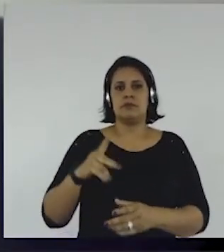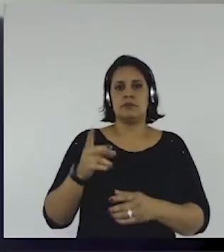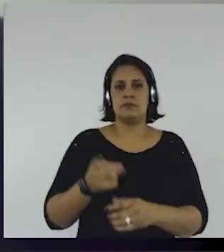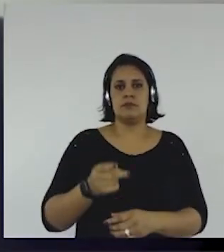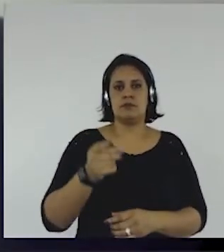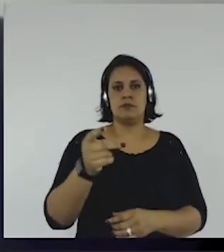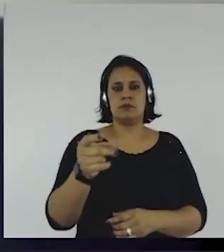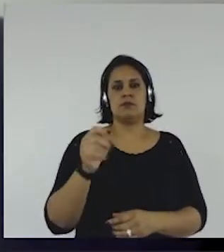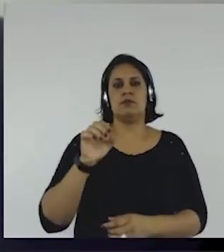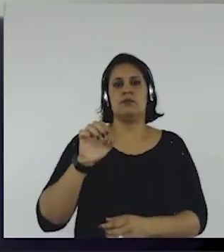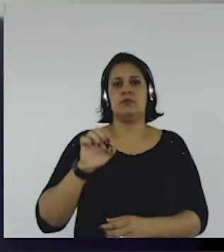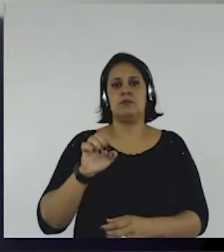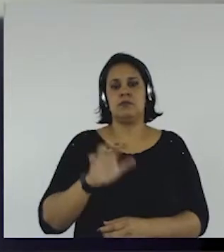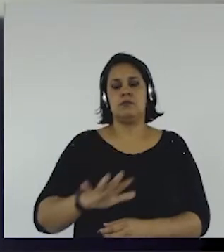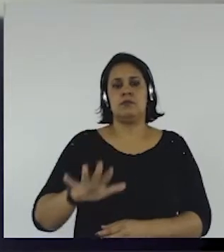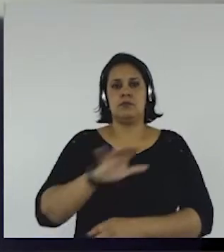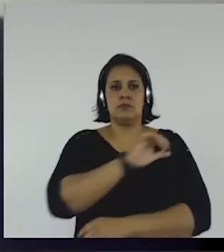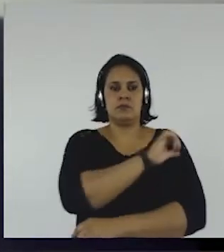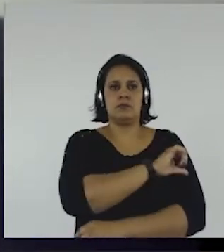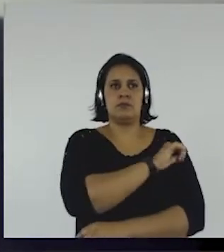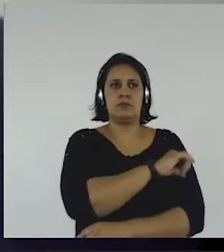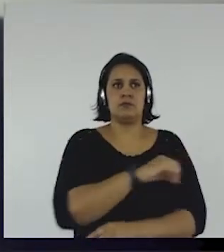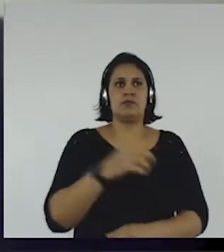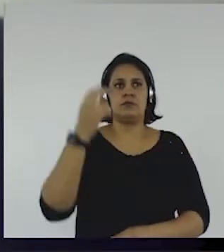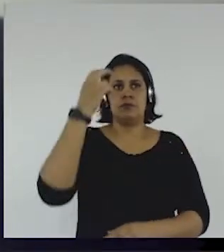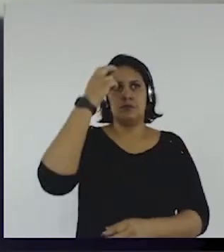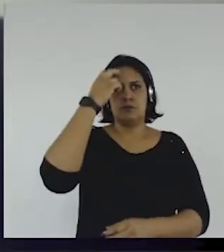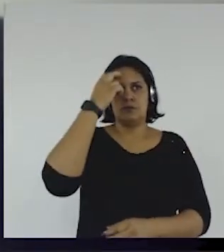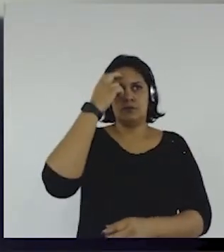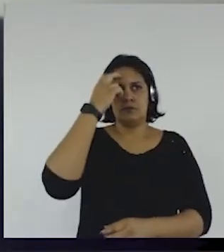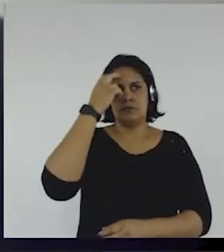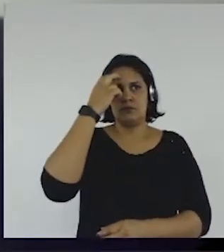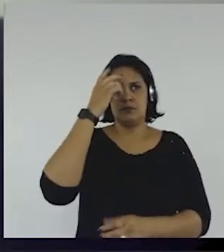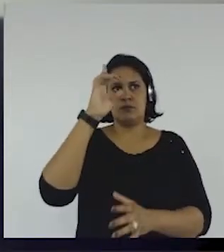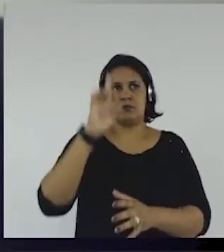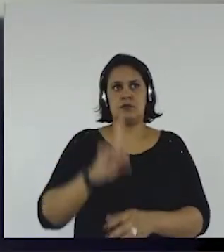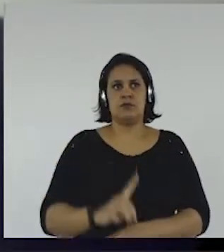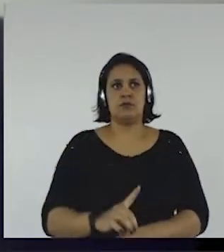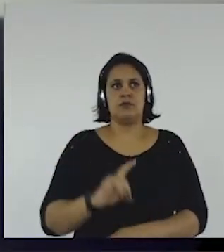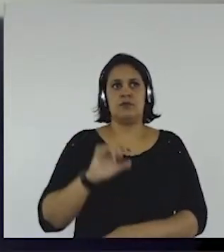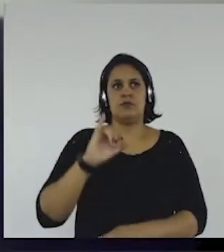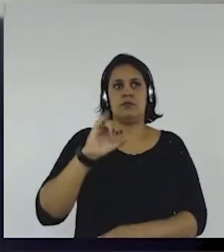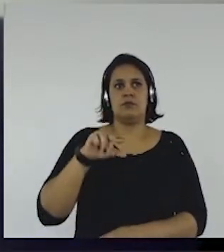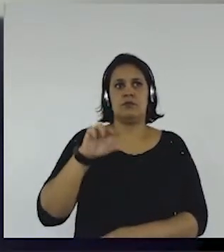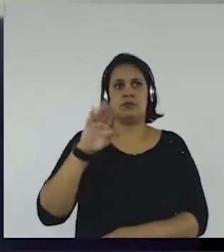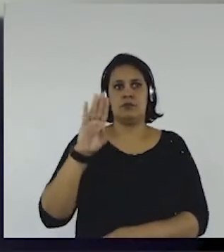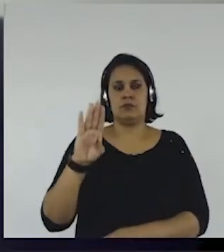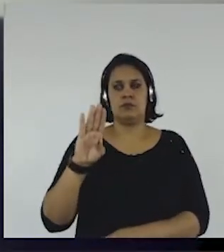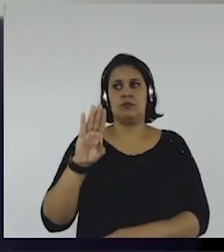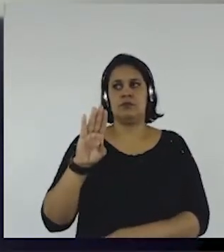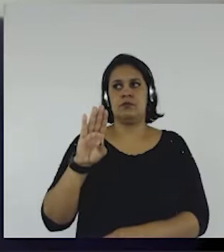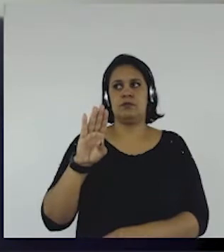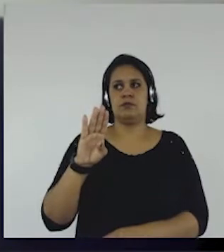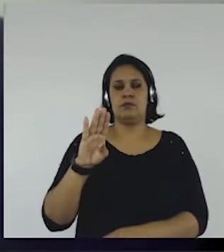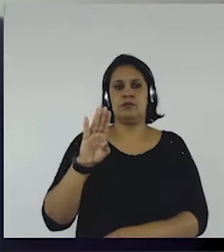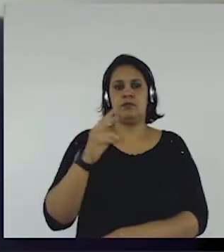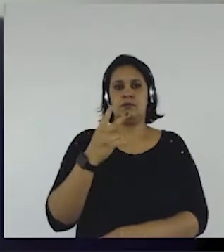Janeiro. Diretor cultural do Instituto de Magistrados Brasileiros, IMB, desde